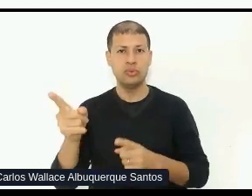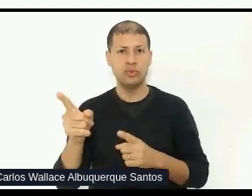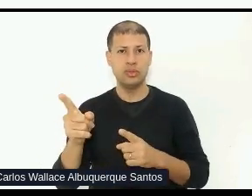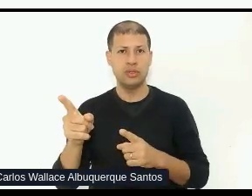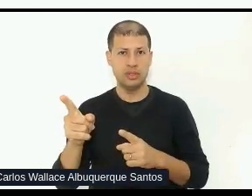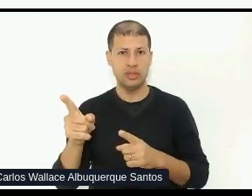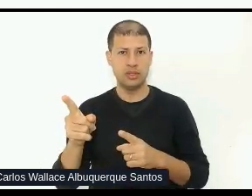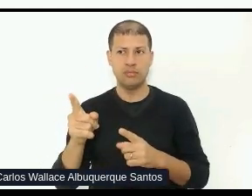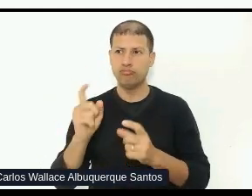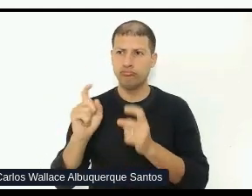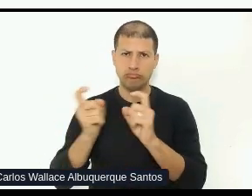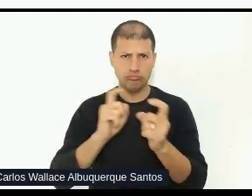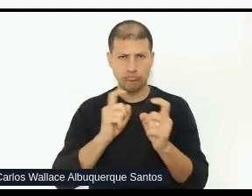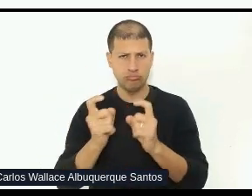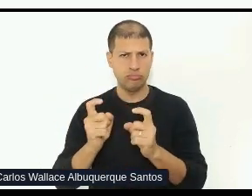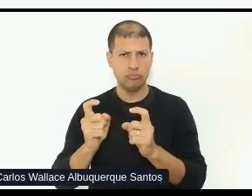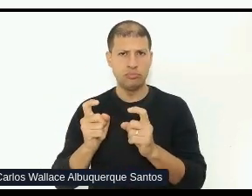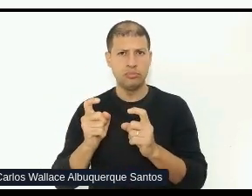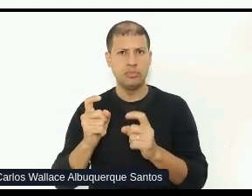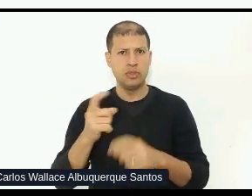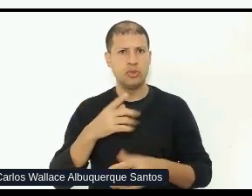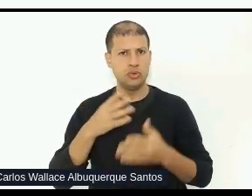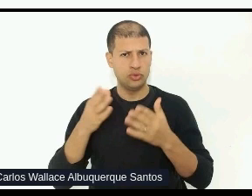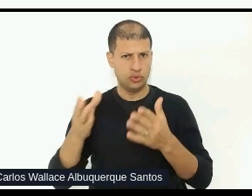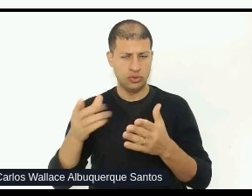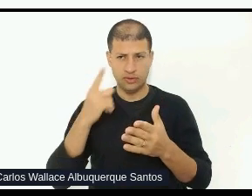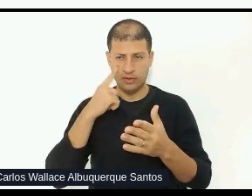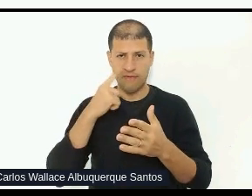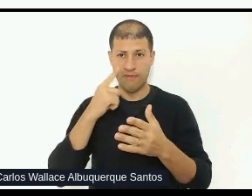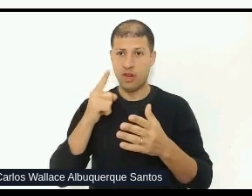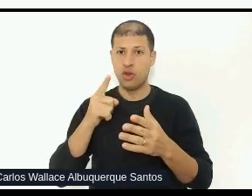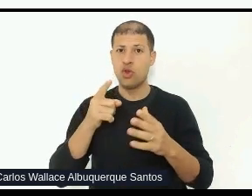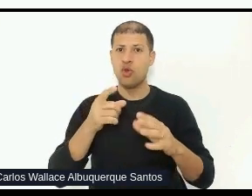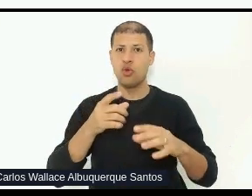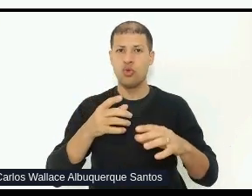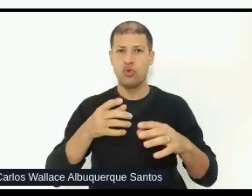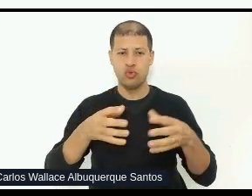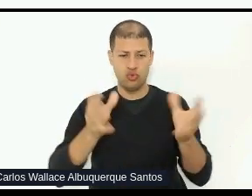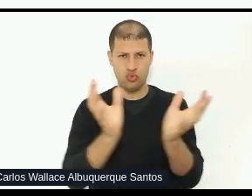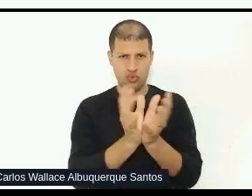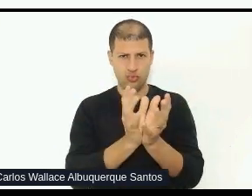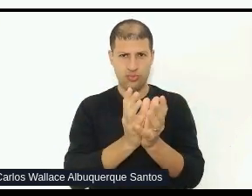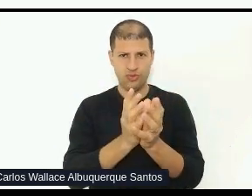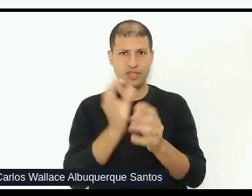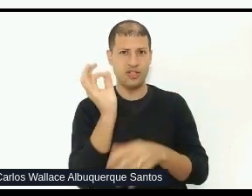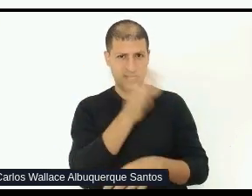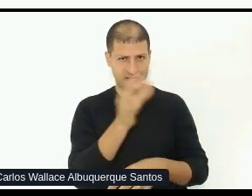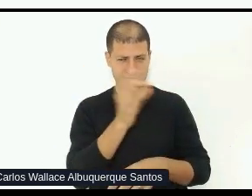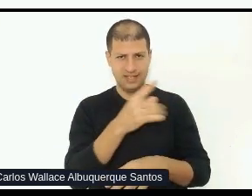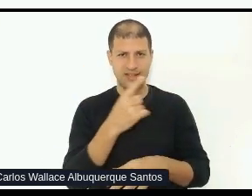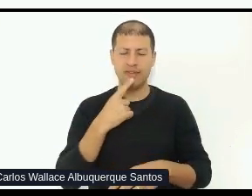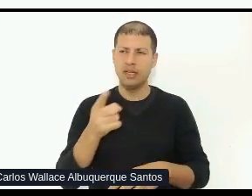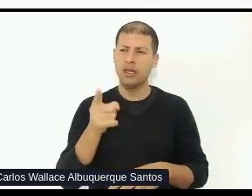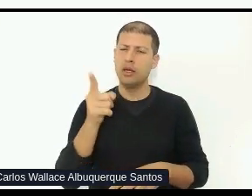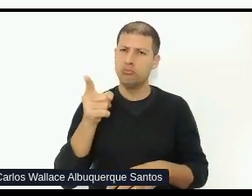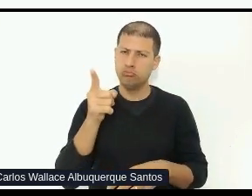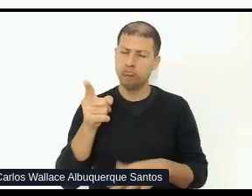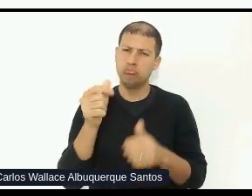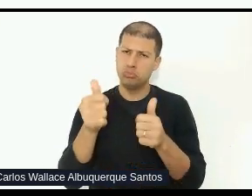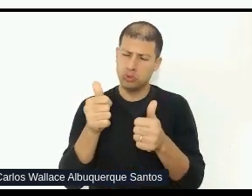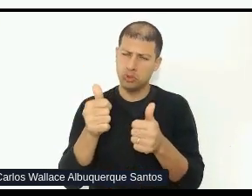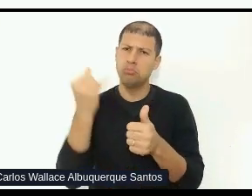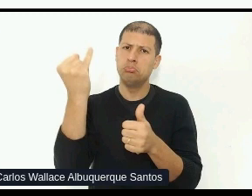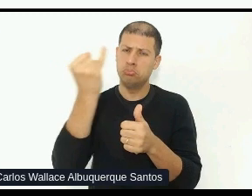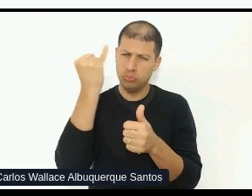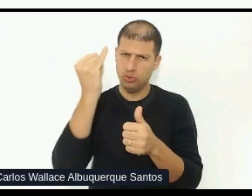esses diálogos, eu cheguei no grupo e fiz as seguintes considerações, né? Eu coloquei, isso é um aspecto bastante importante,